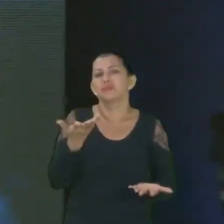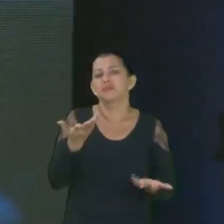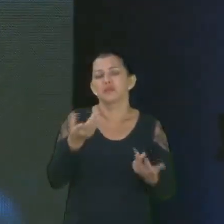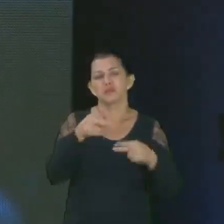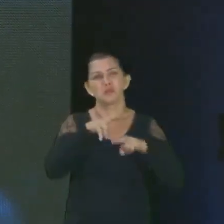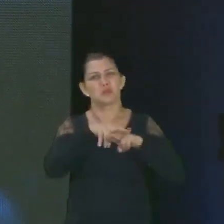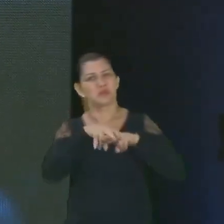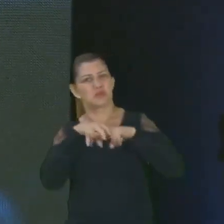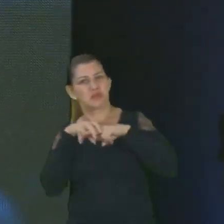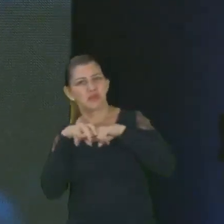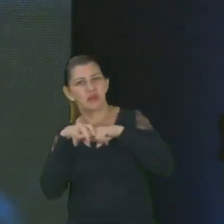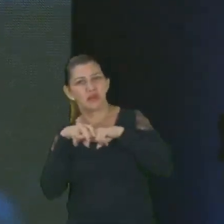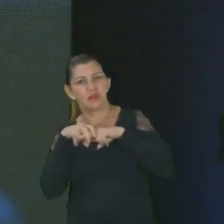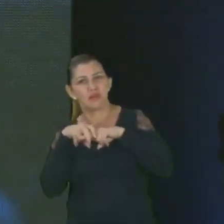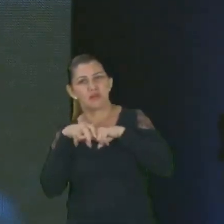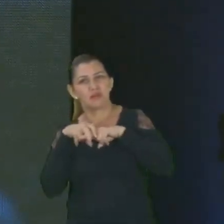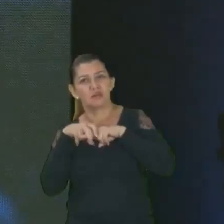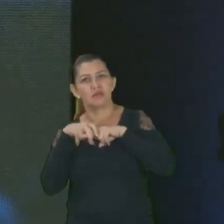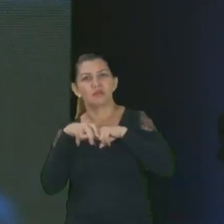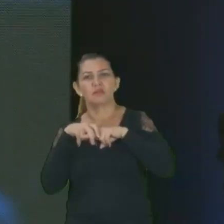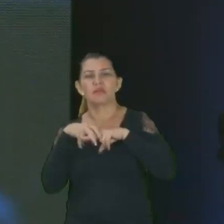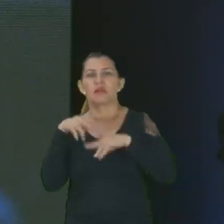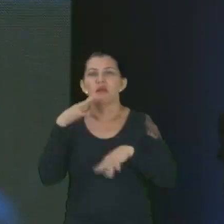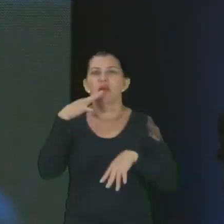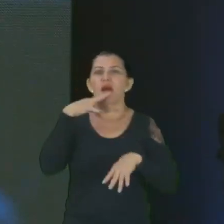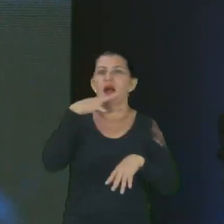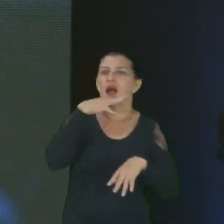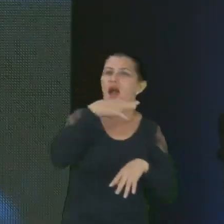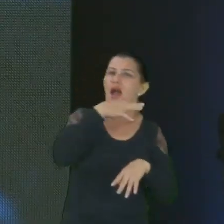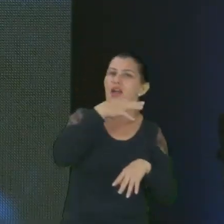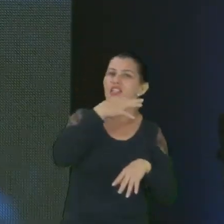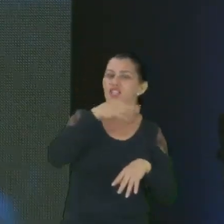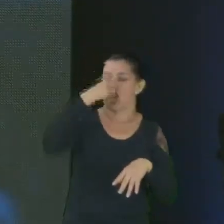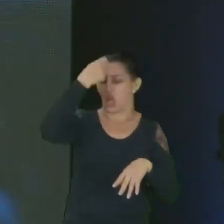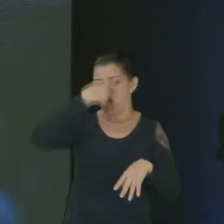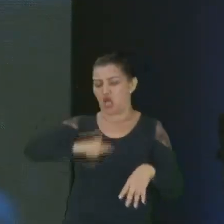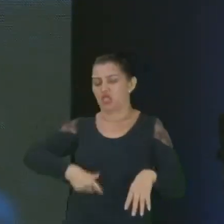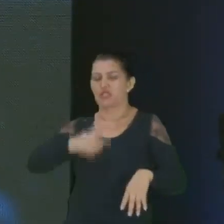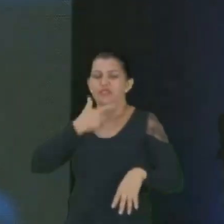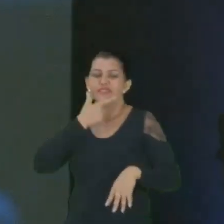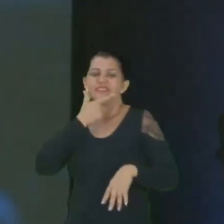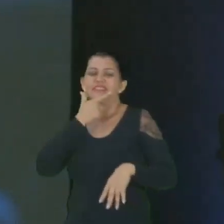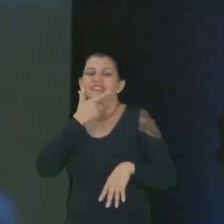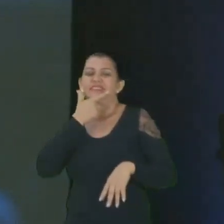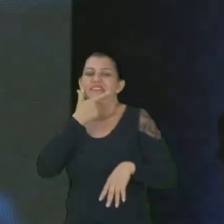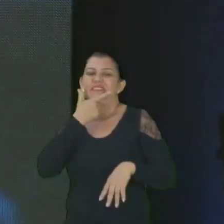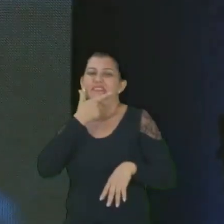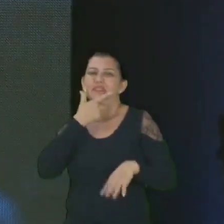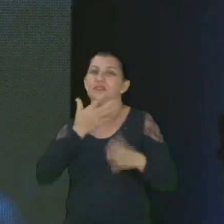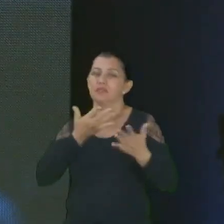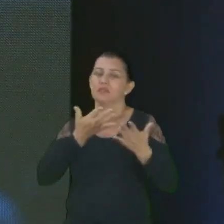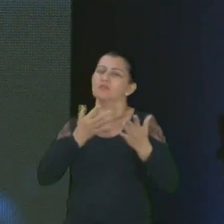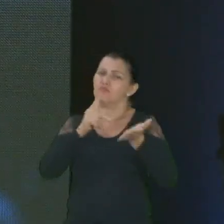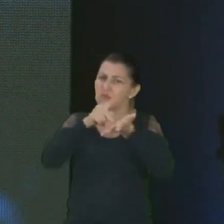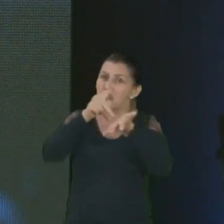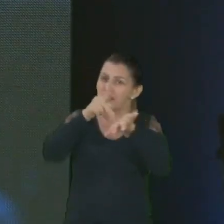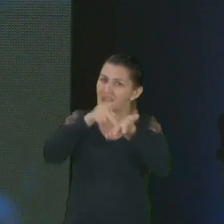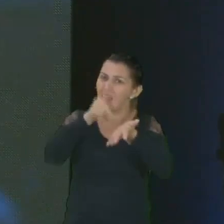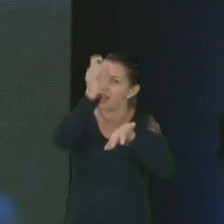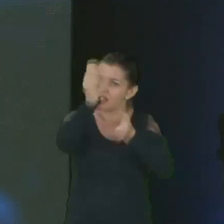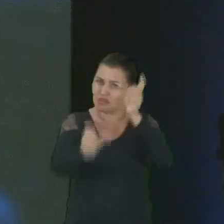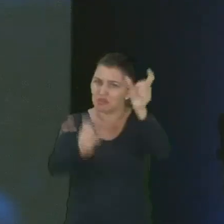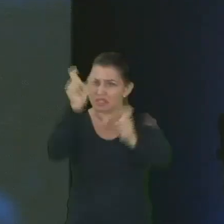porque a gente se acha simpático, apesar de vocês serem muito